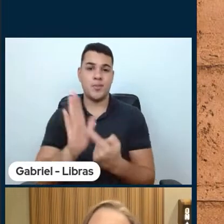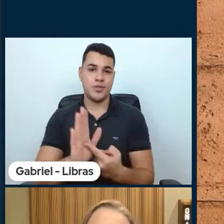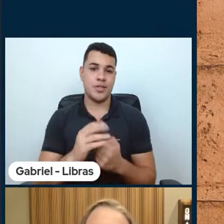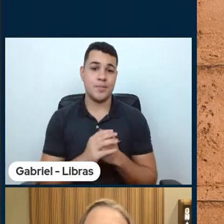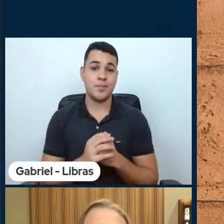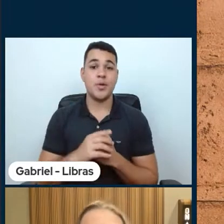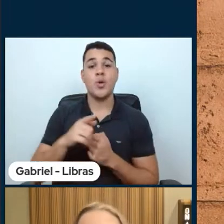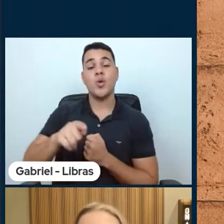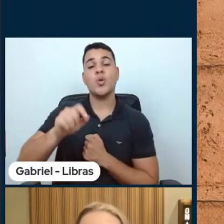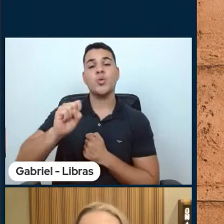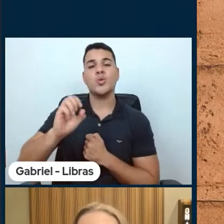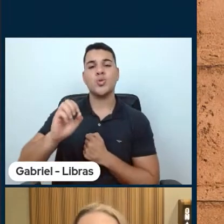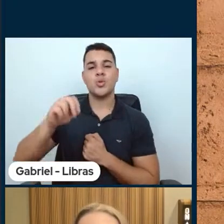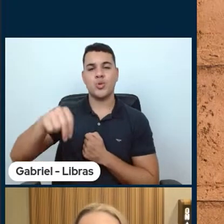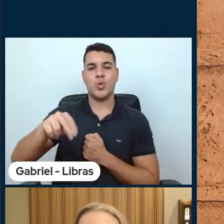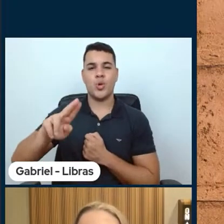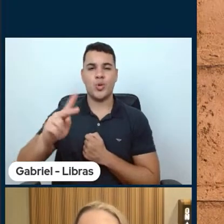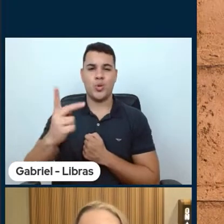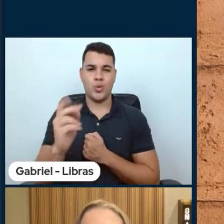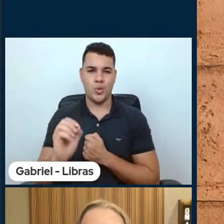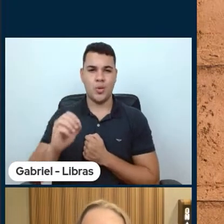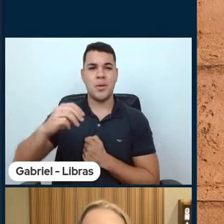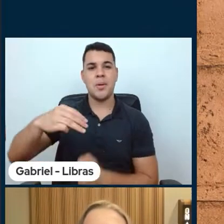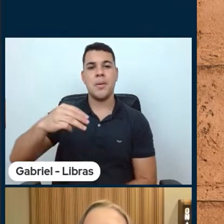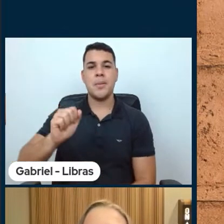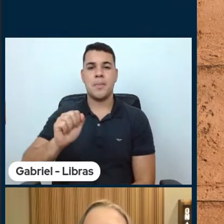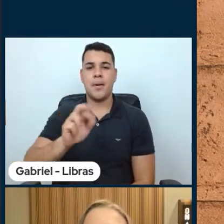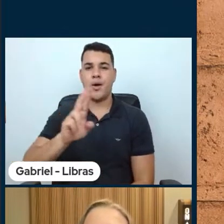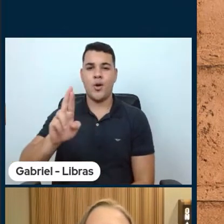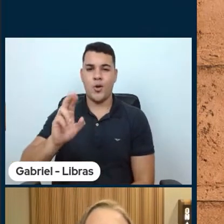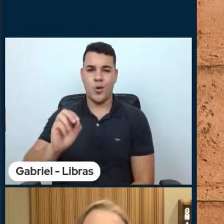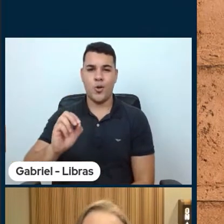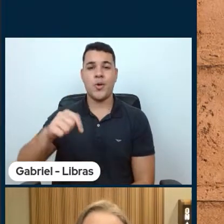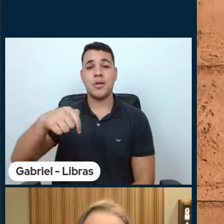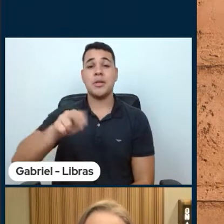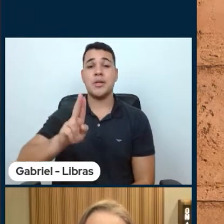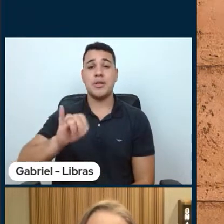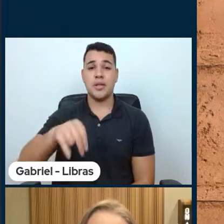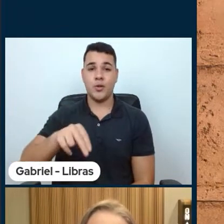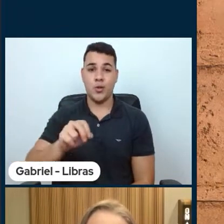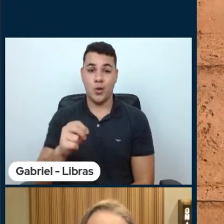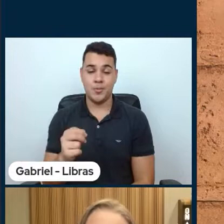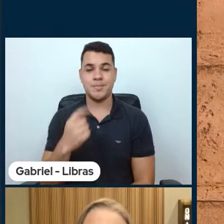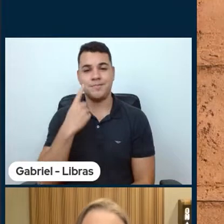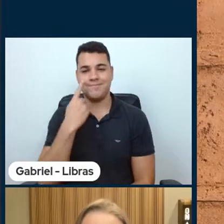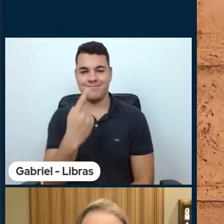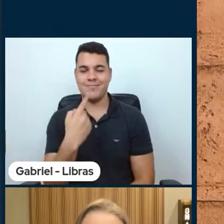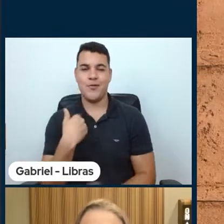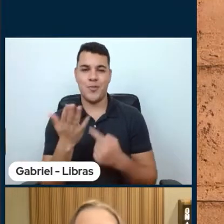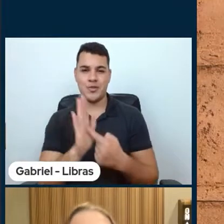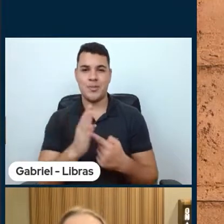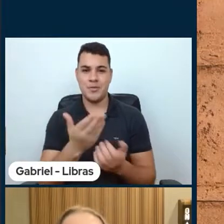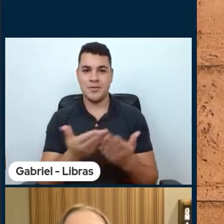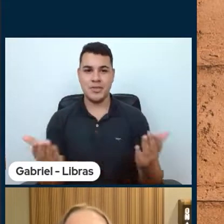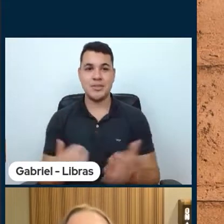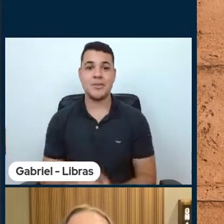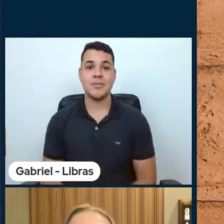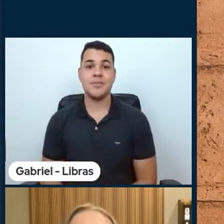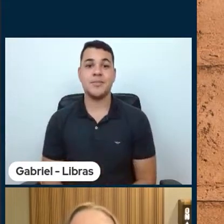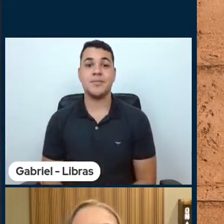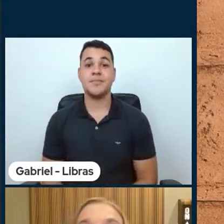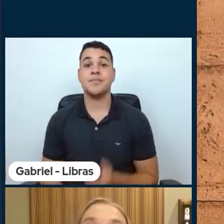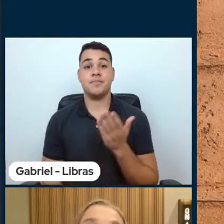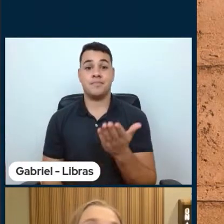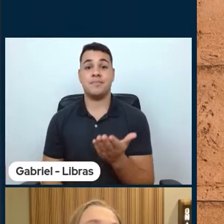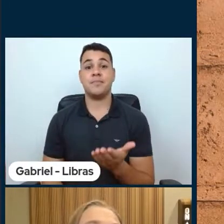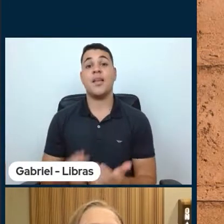ficar possibilidade de explorar narrativas diferentes qualidade virtual como VR explora a possibilidade de impossíveis a gente também pode